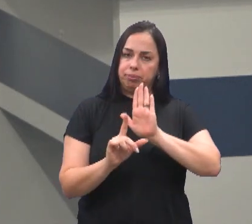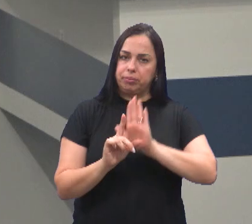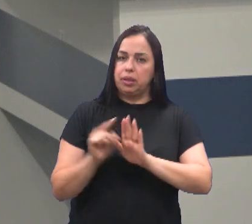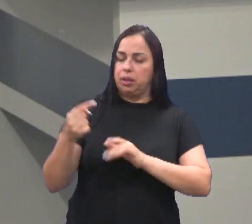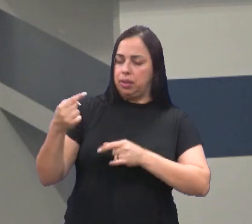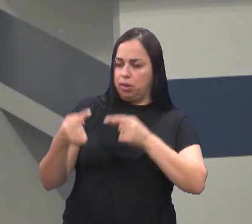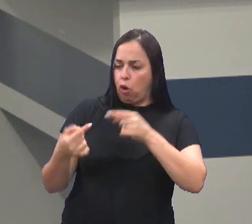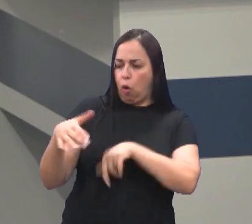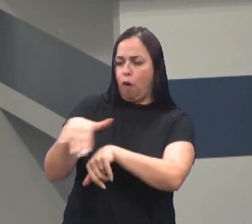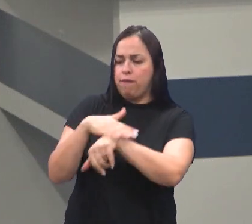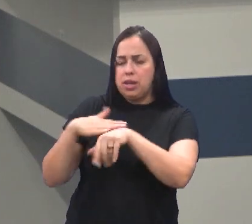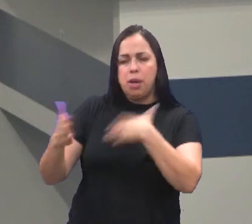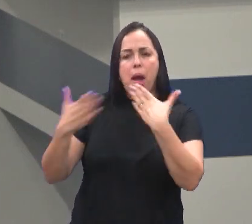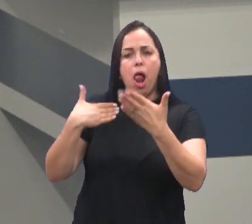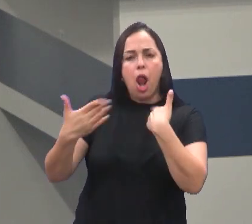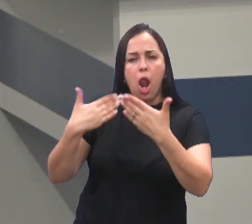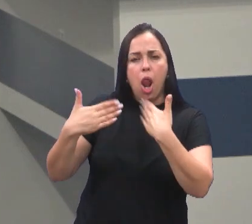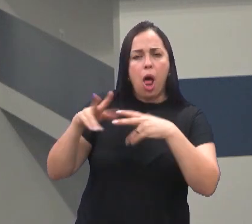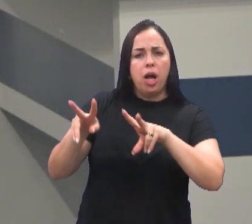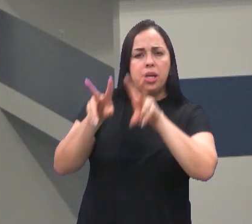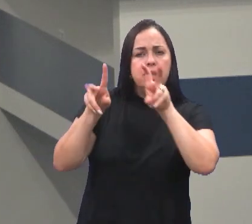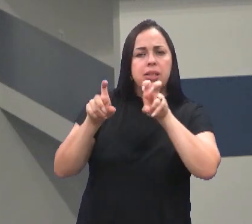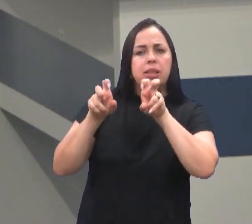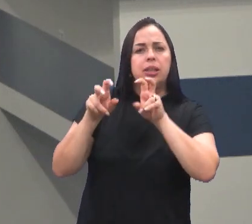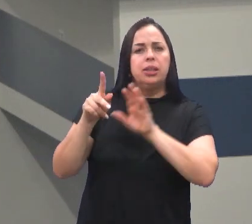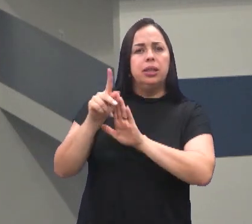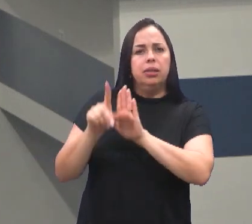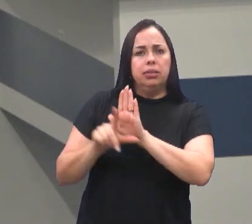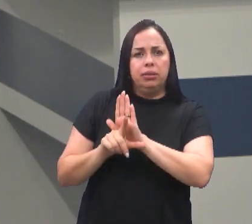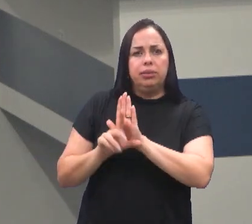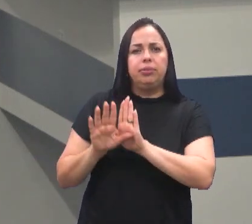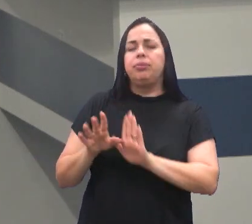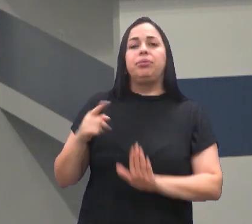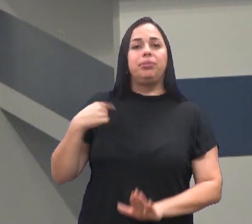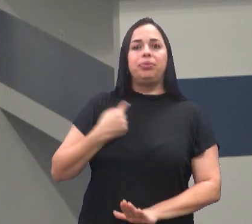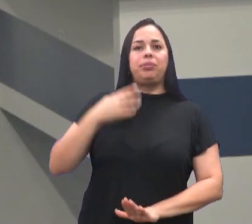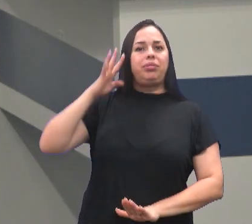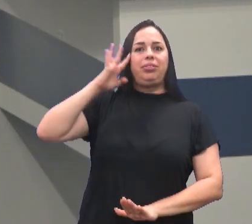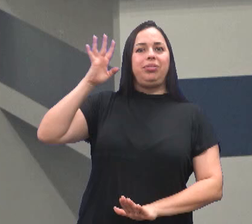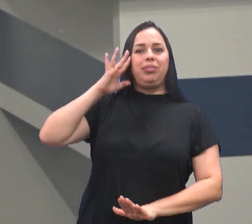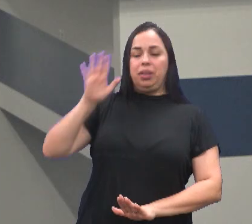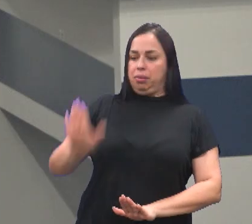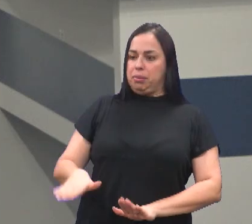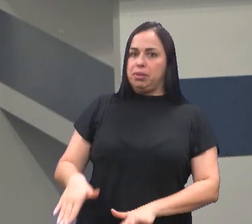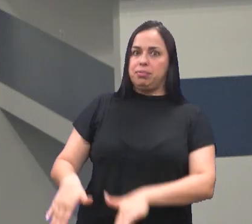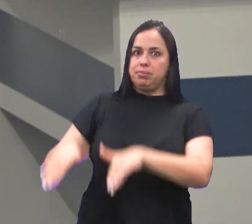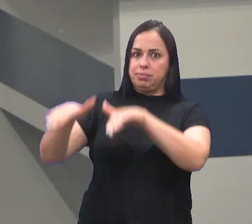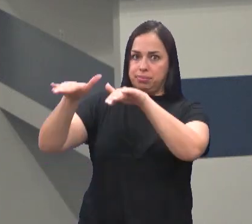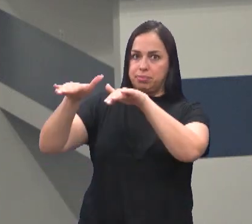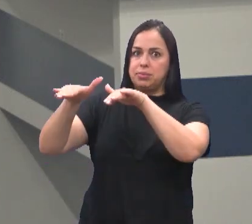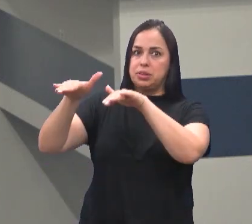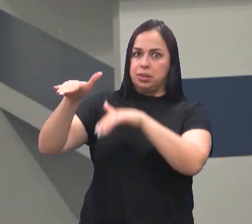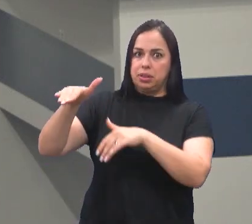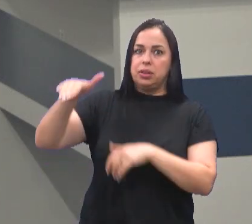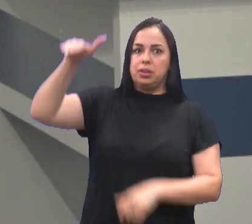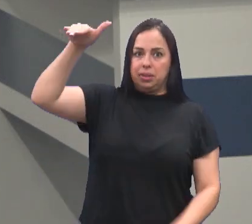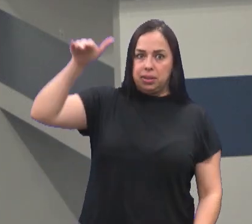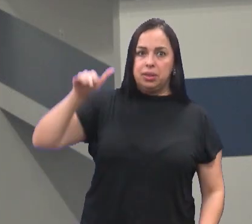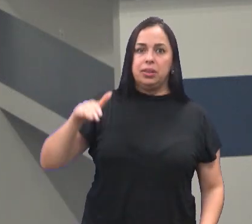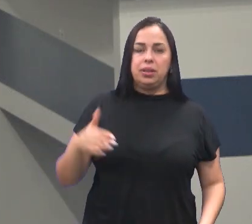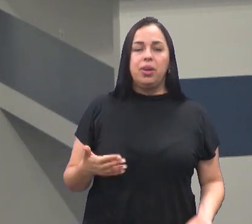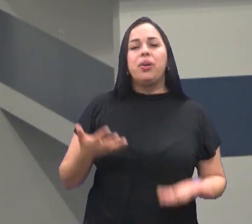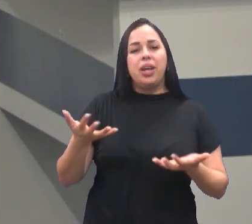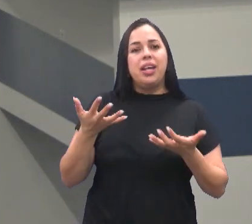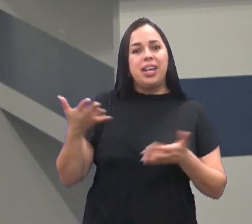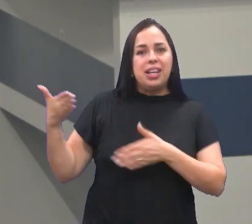com o Rodolfo, nós não imaginávamos, mas as crianças cresceram, não? Já estão adultos. Hoje eu até queria que eles